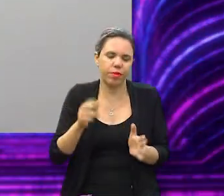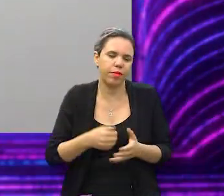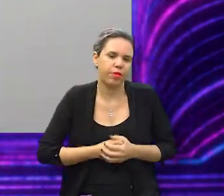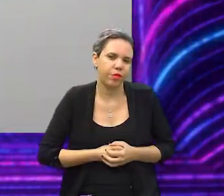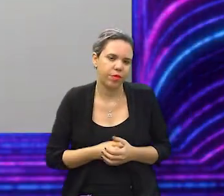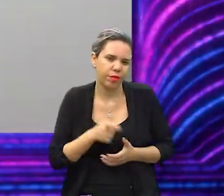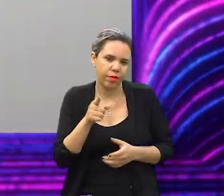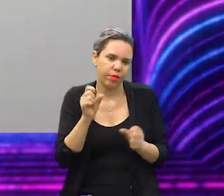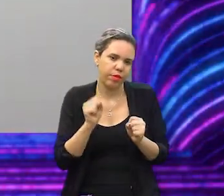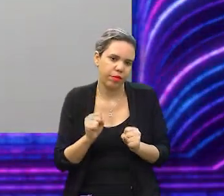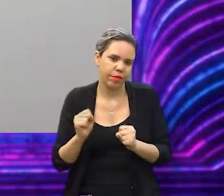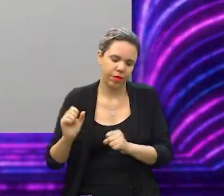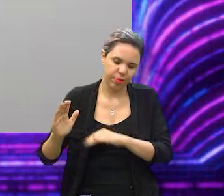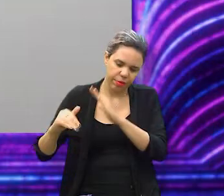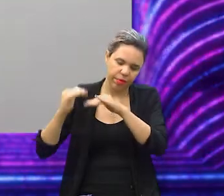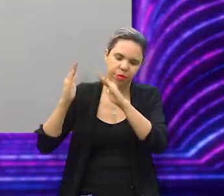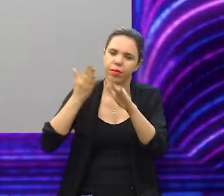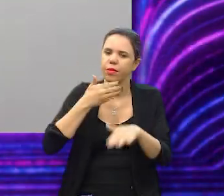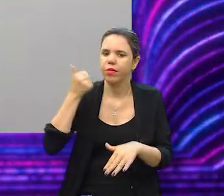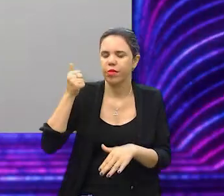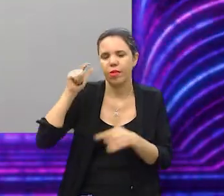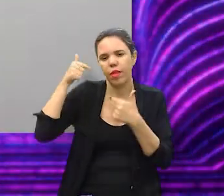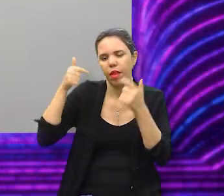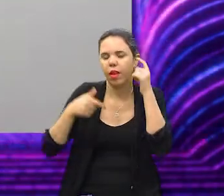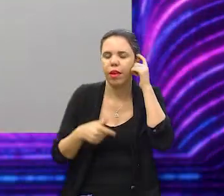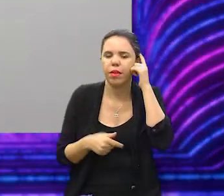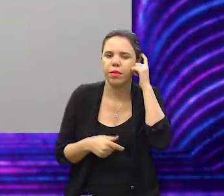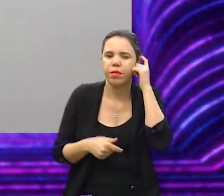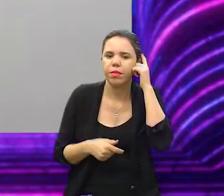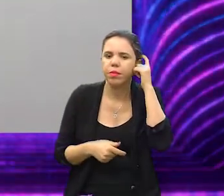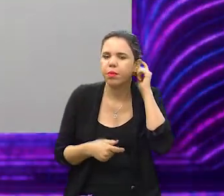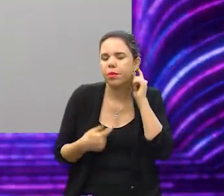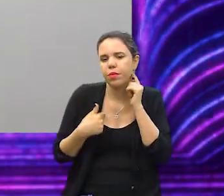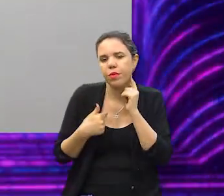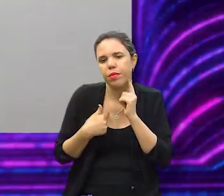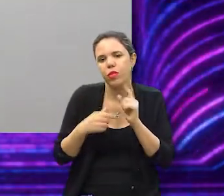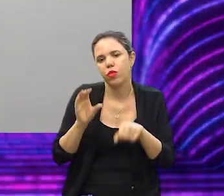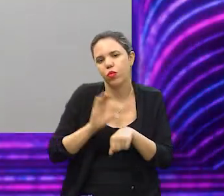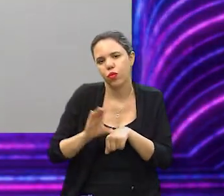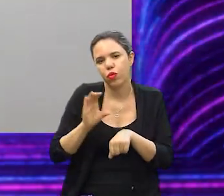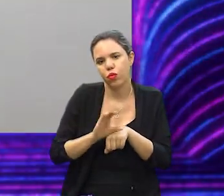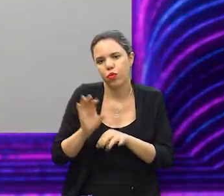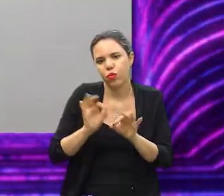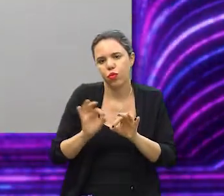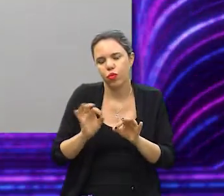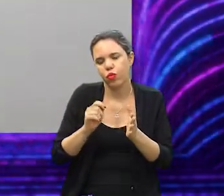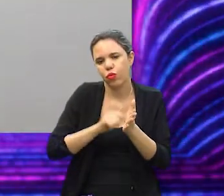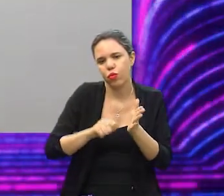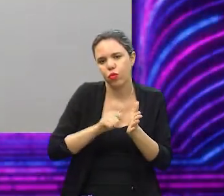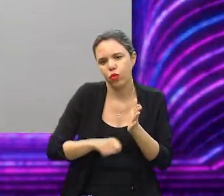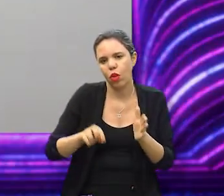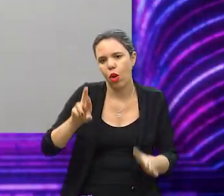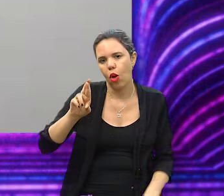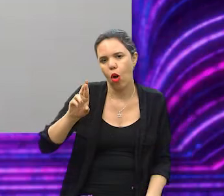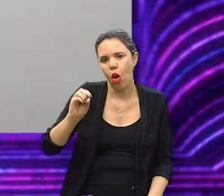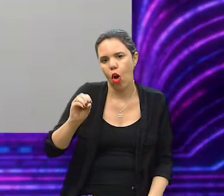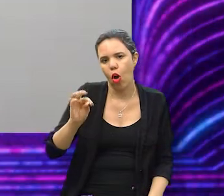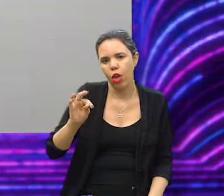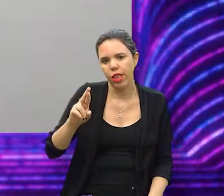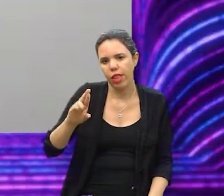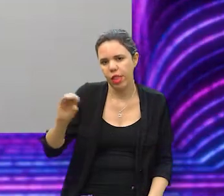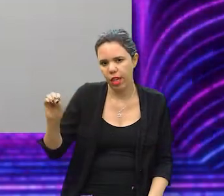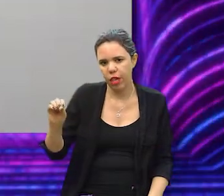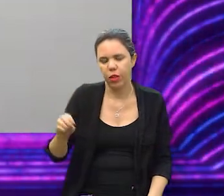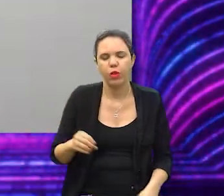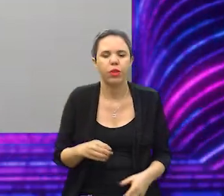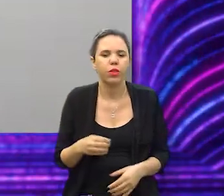você poder desenvolver melhor os personagens, né? Eu fiz um curso de roteiro na Dynamo